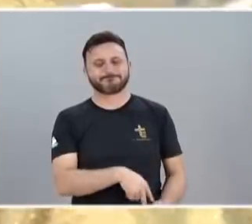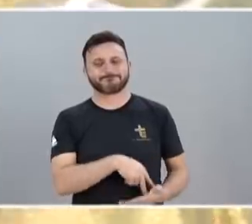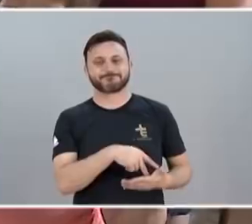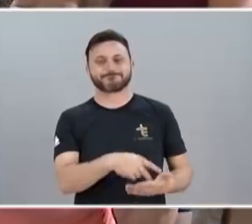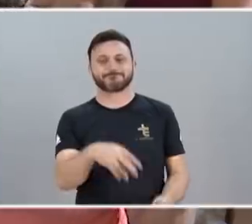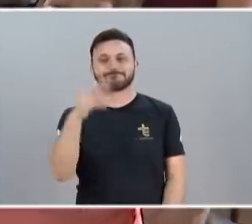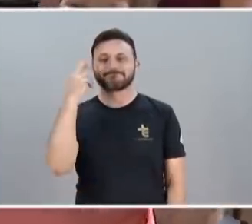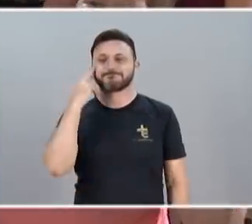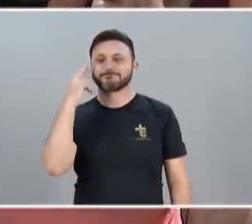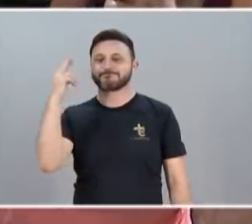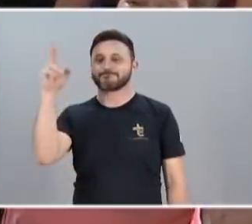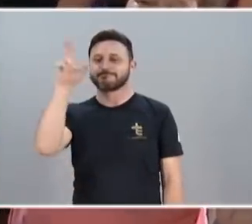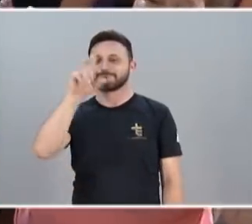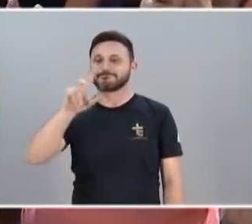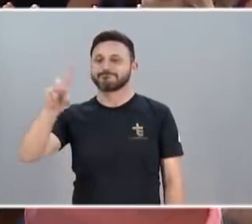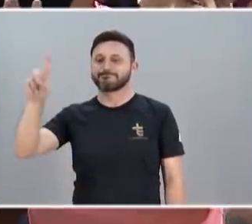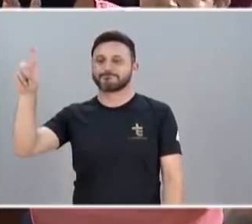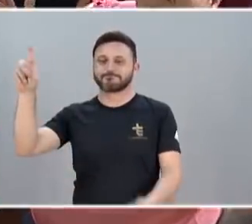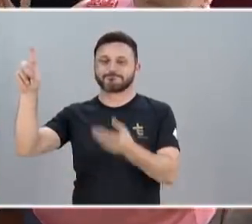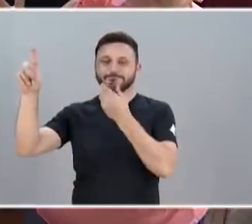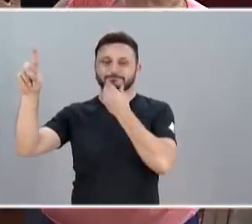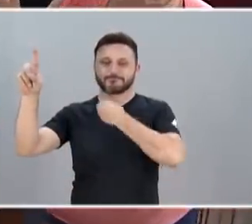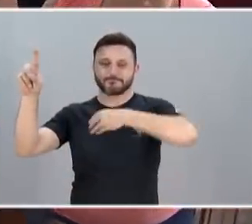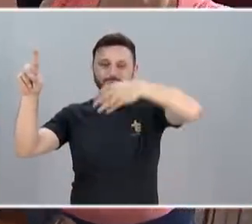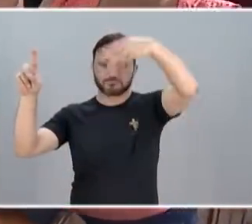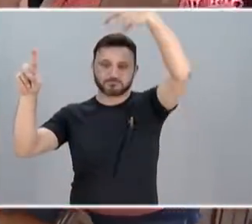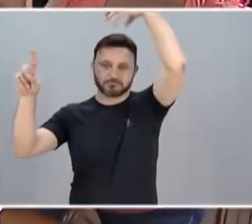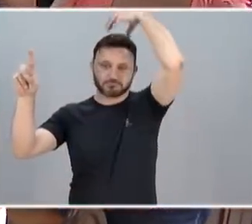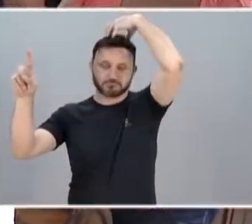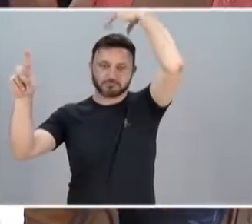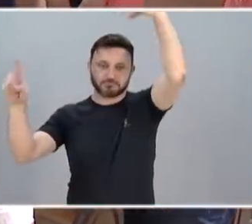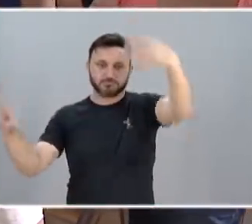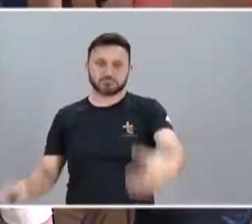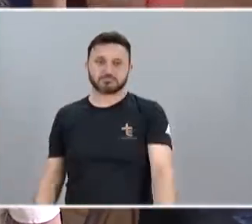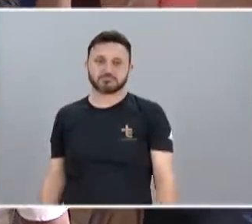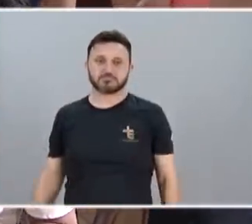resistir, soberano Deus.